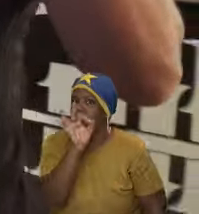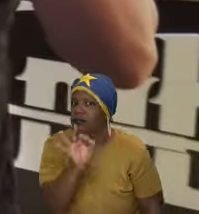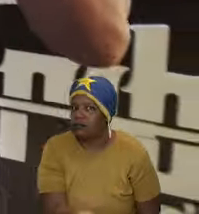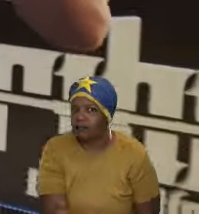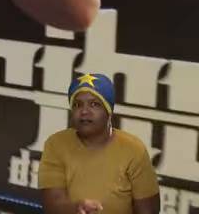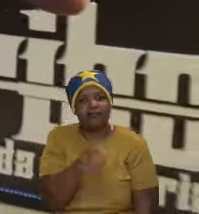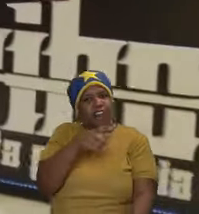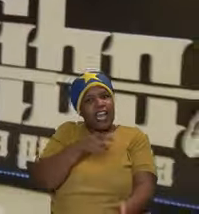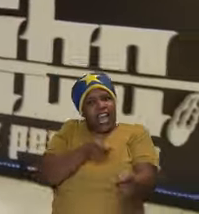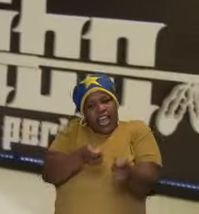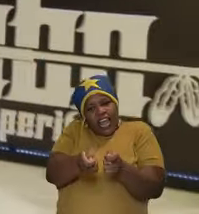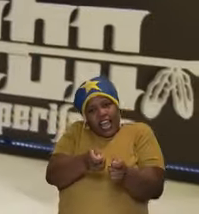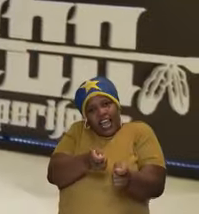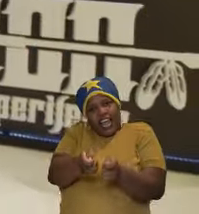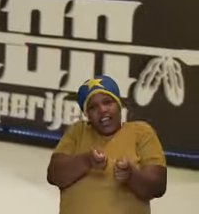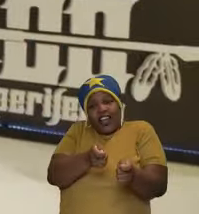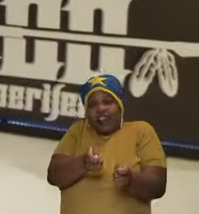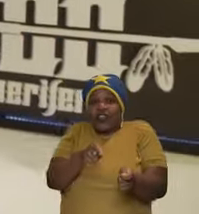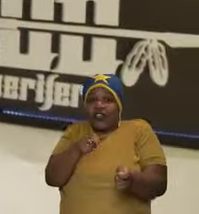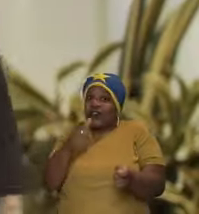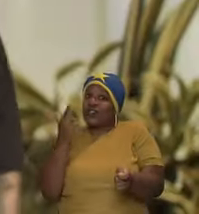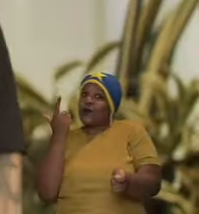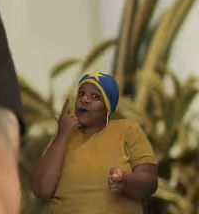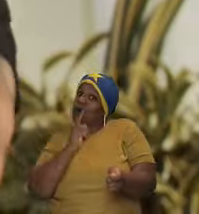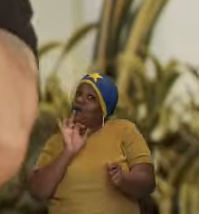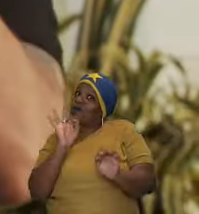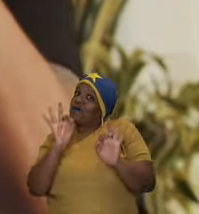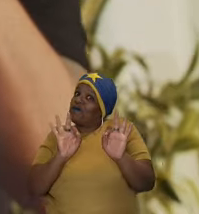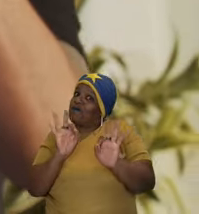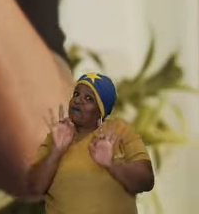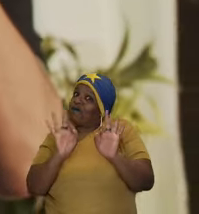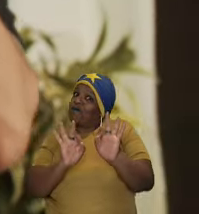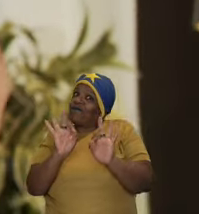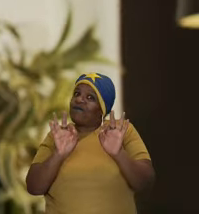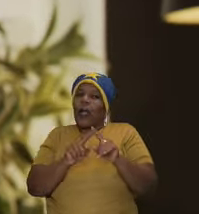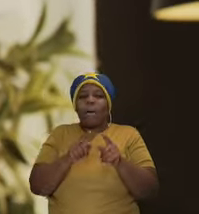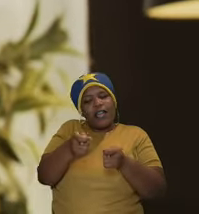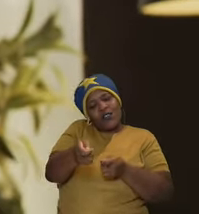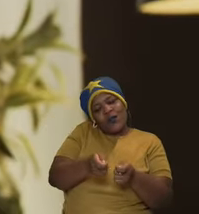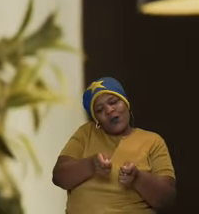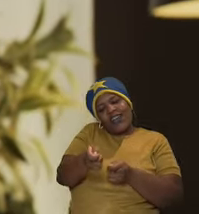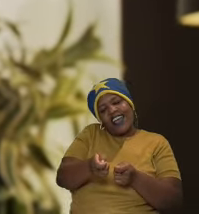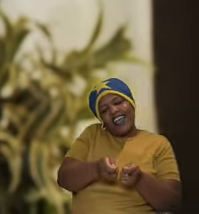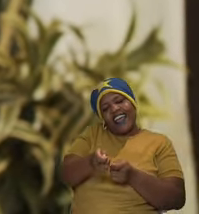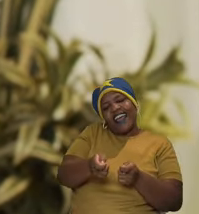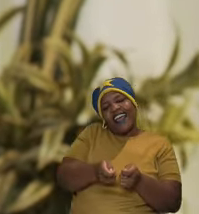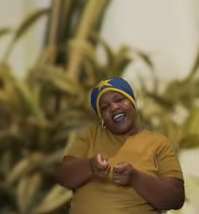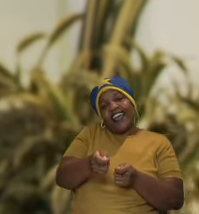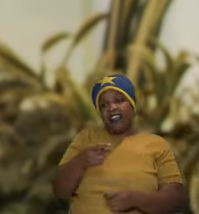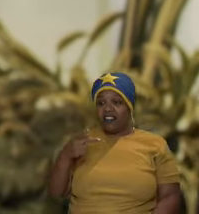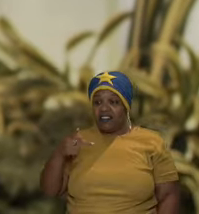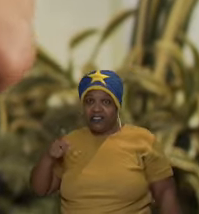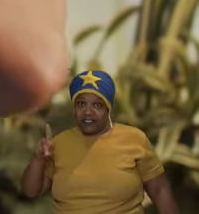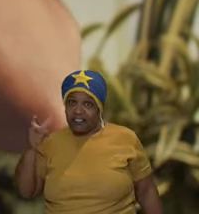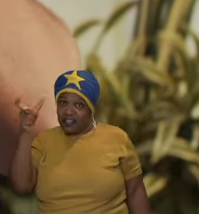ela controla o que cê não controla. Mas o controle era pra ser